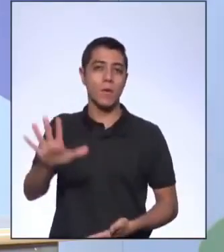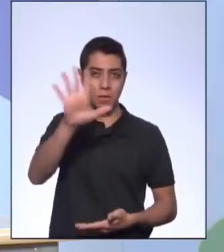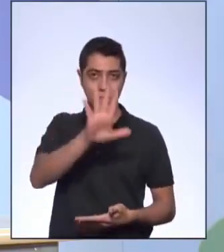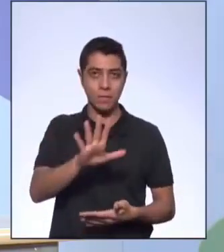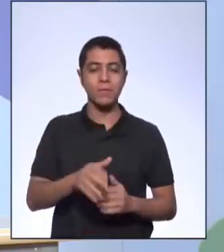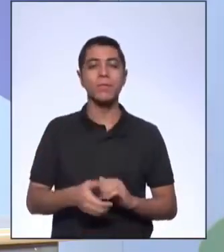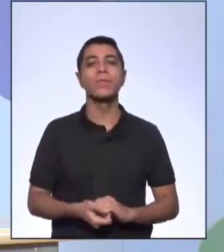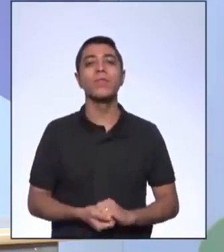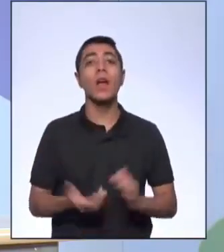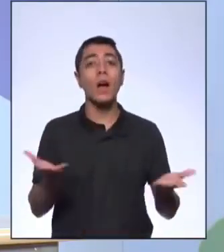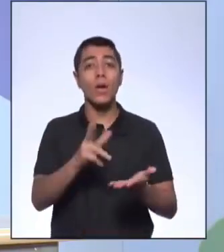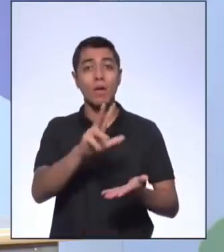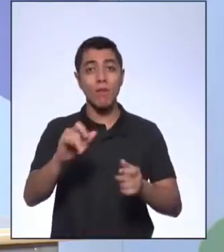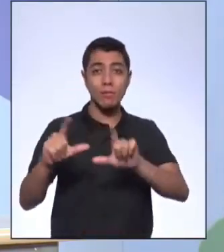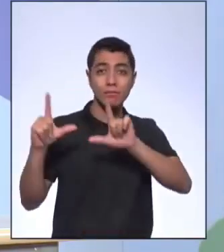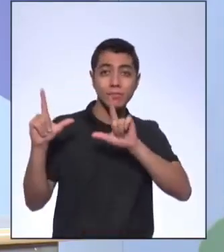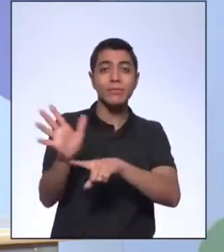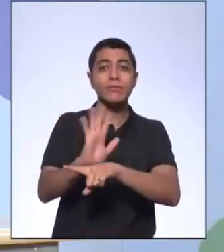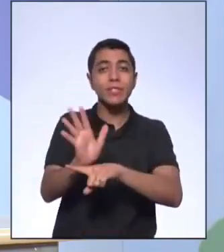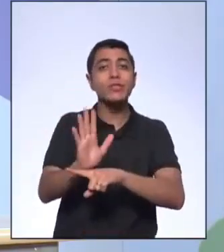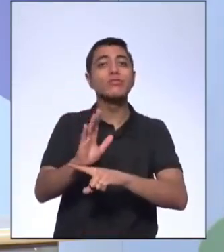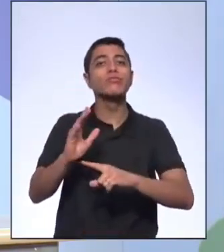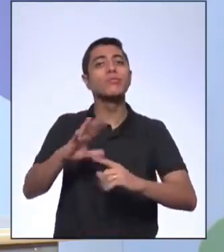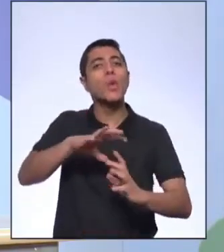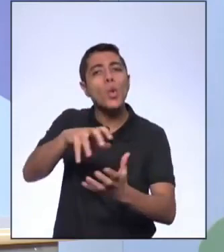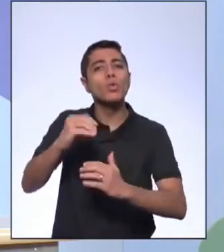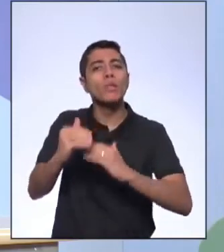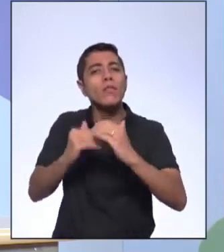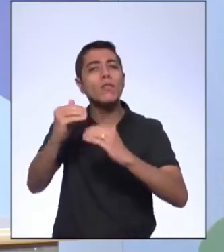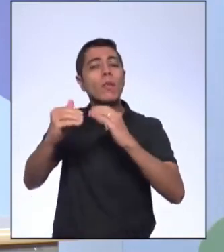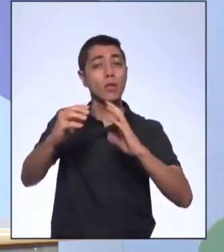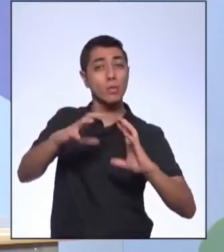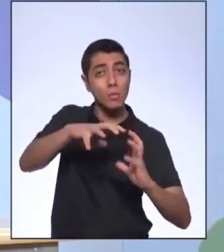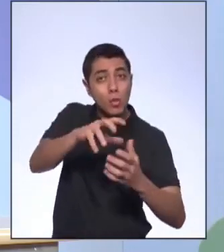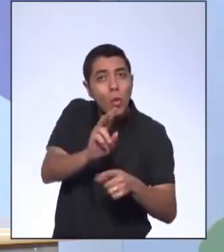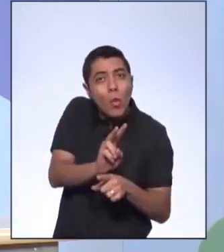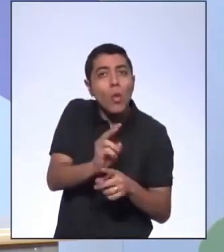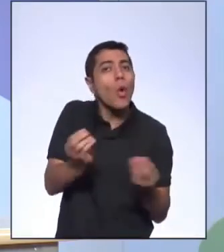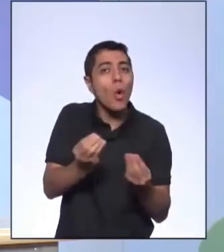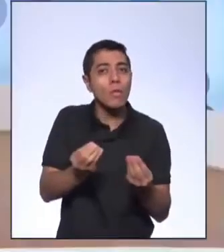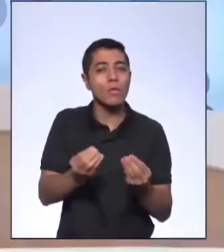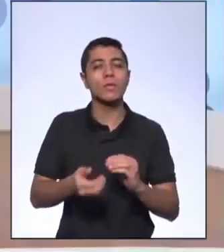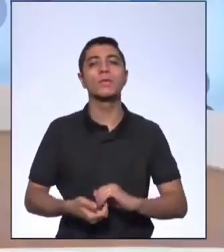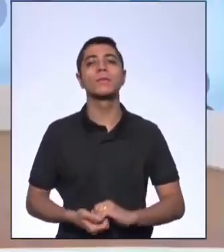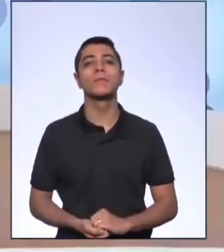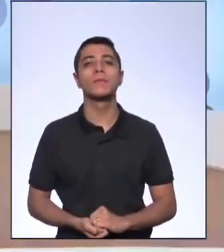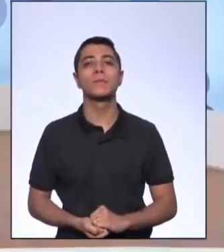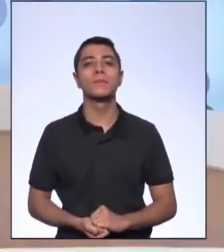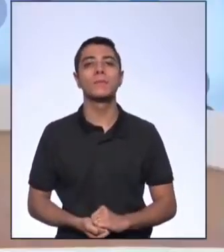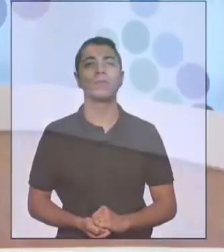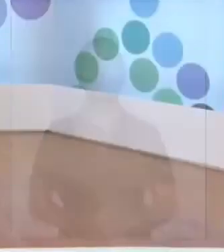desenvolvimento sustentável Então daqui a pouquinho a gente volta